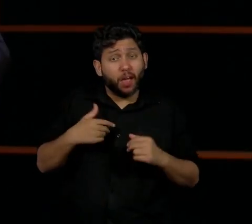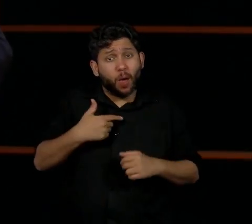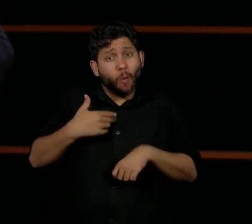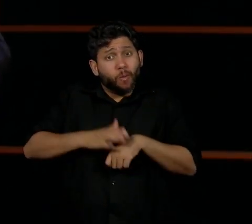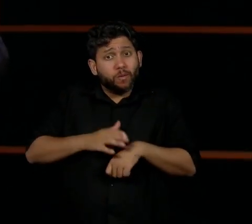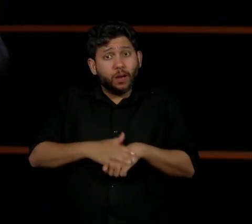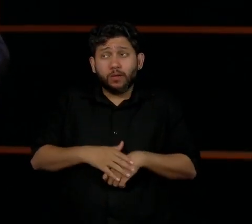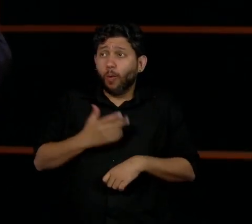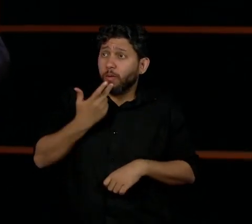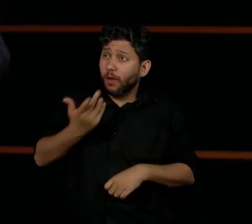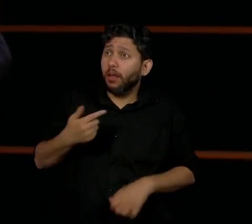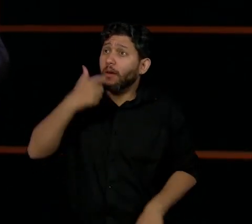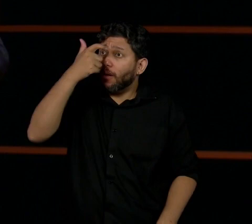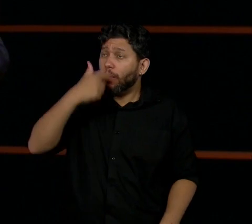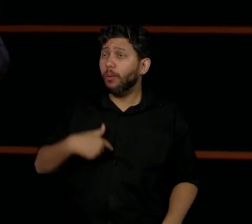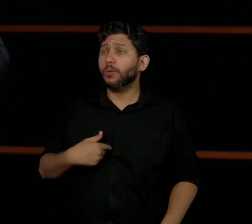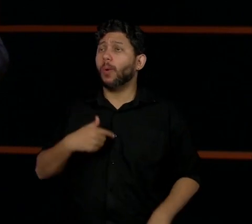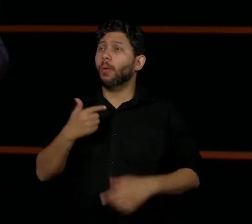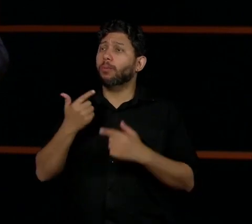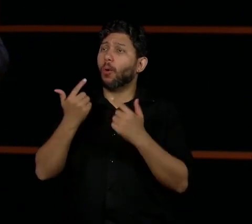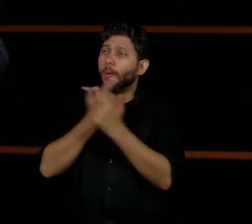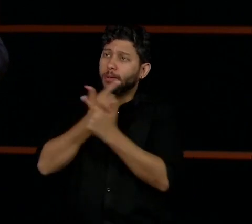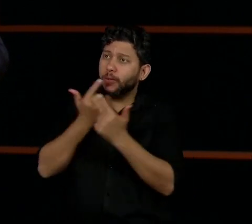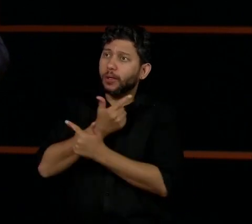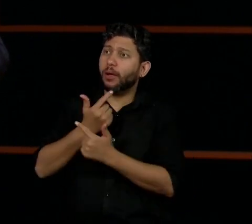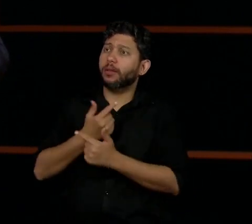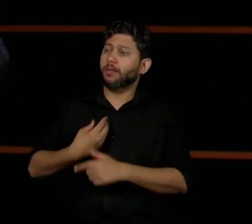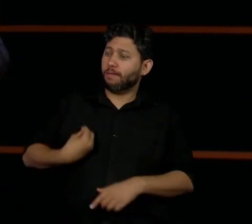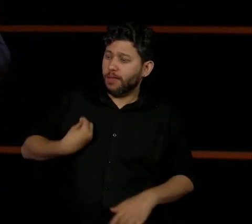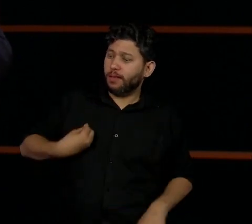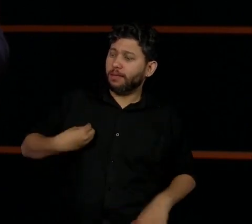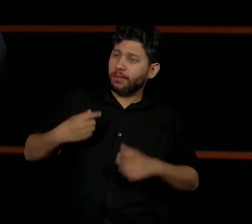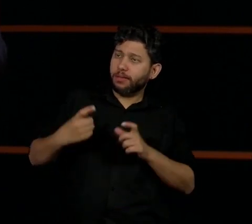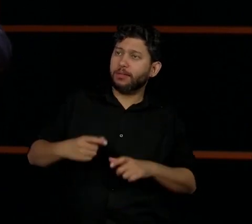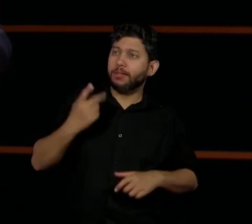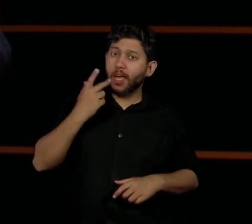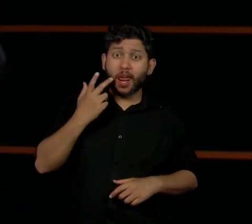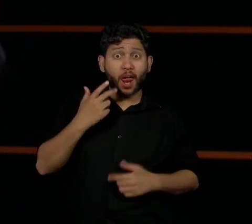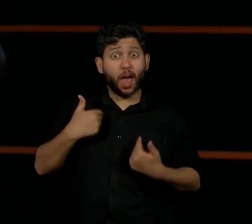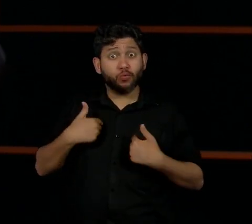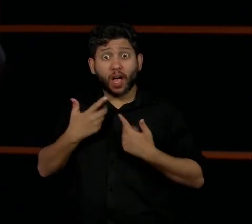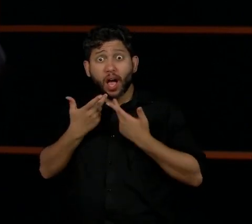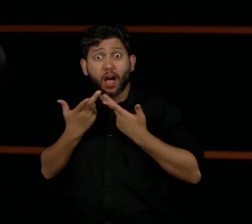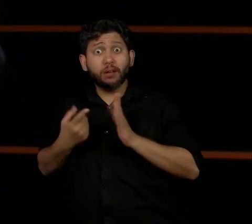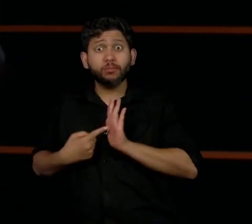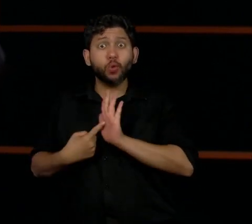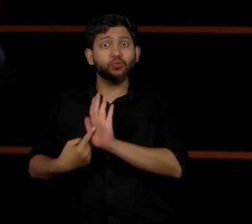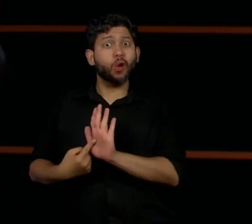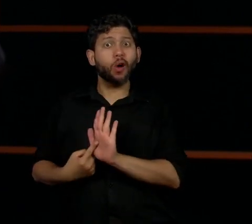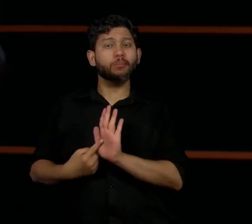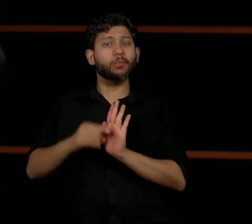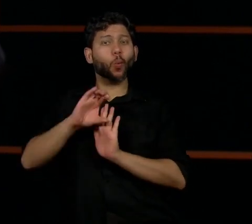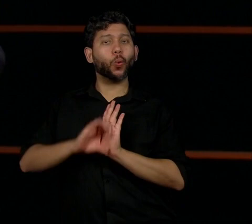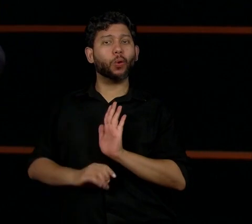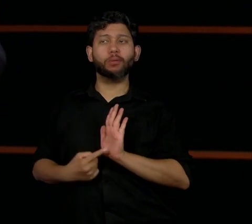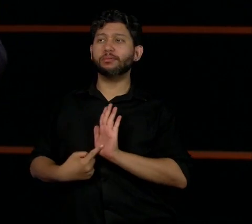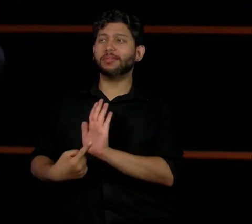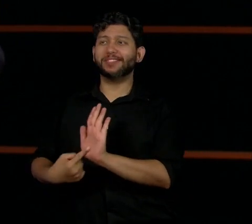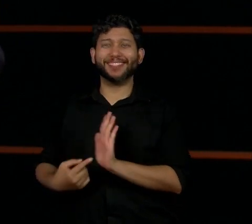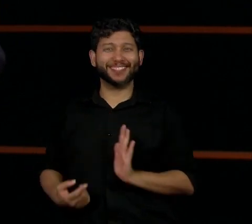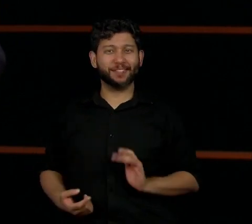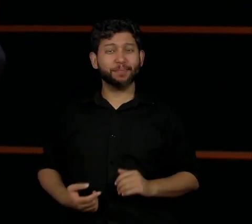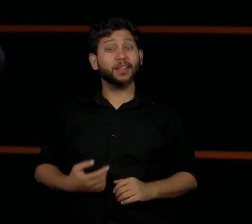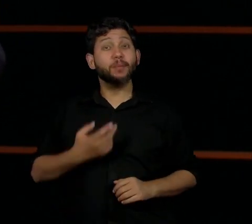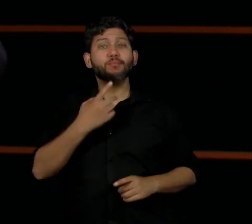era comediante no Ceará, né? Já me vendendo. Né? Um cara que vai à praia e manda